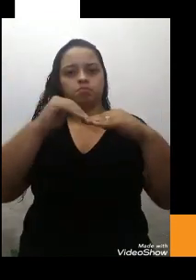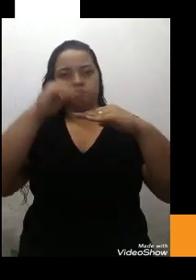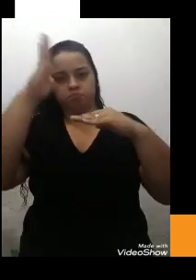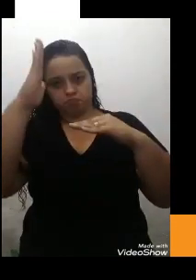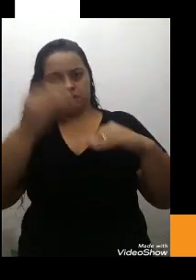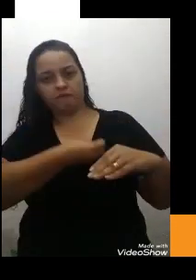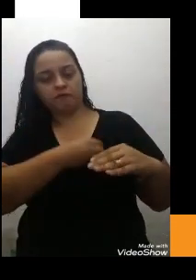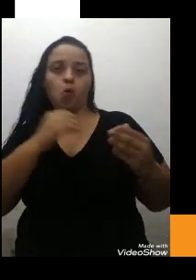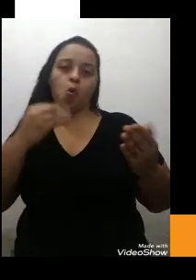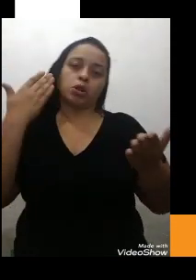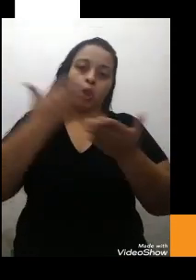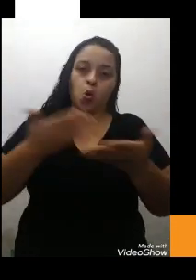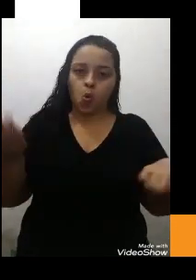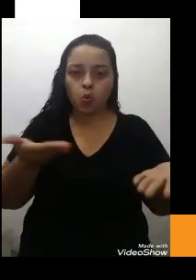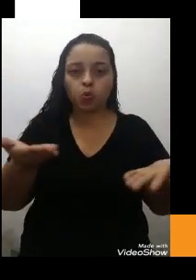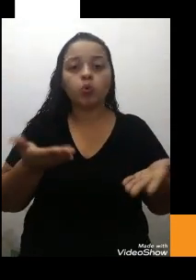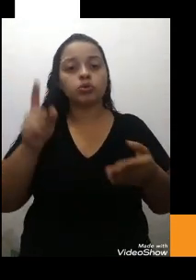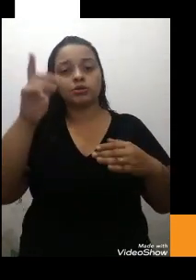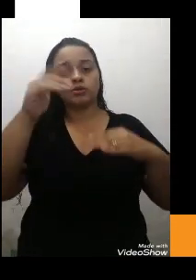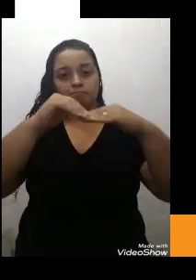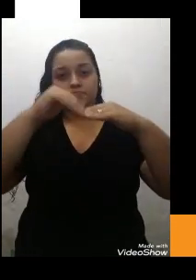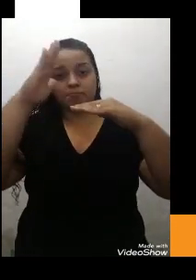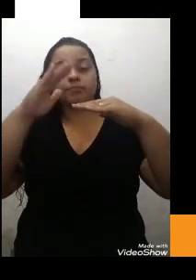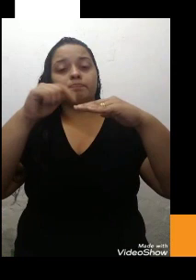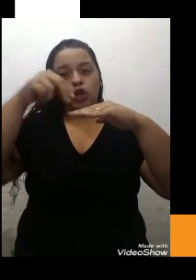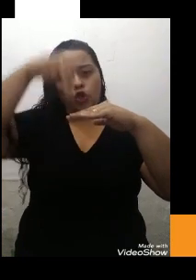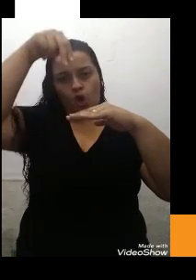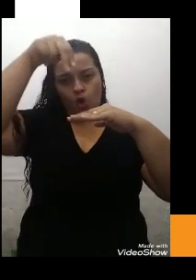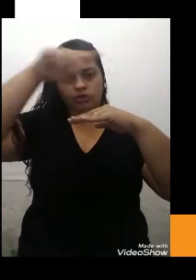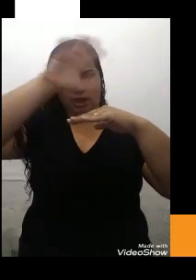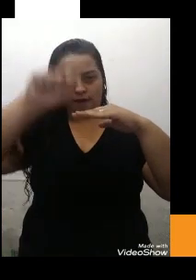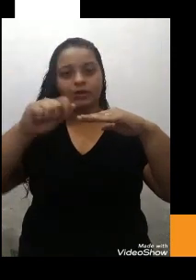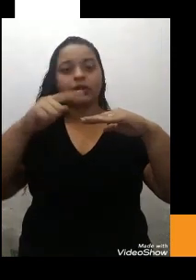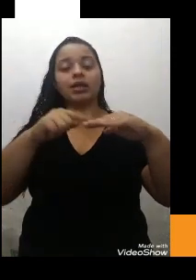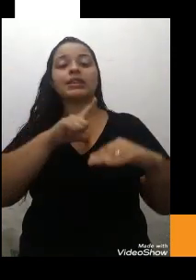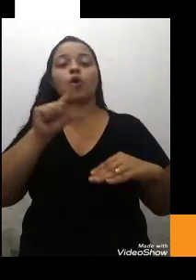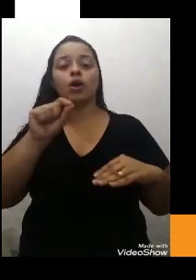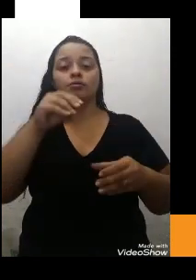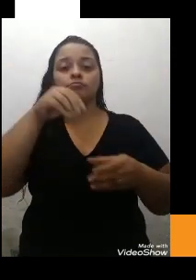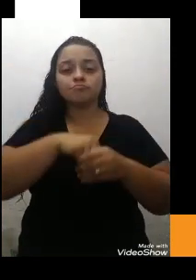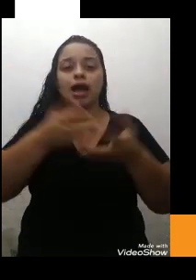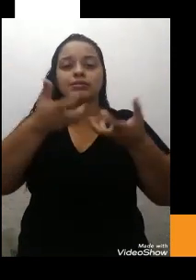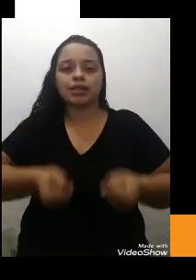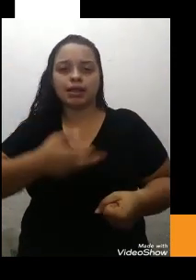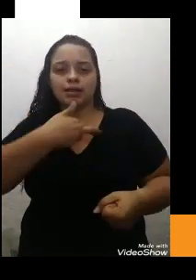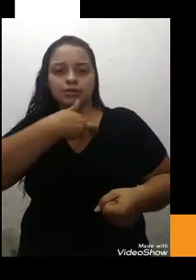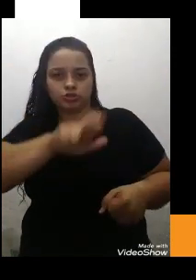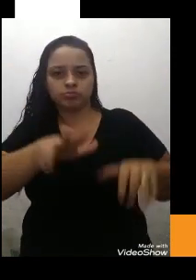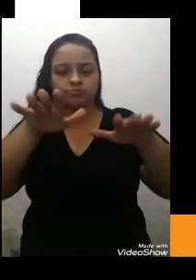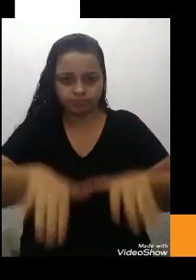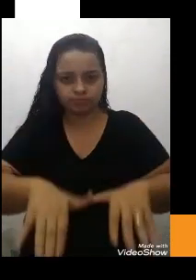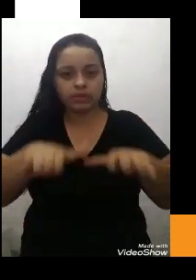mais ao norte, elas tinham o islamismo como religião. Assim como a gente vai ter locais